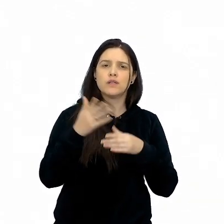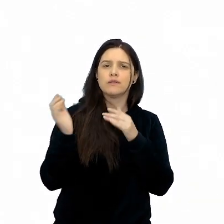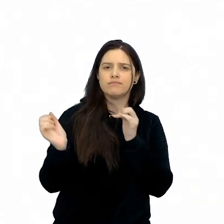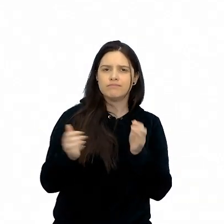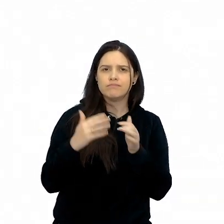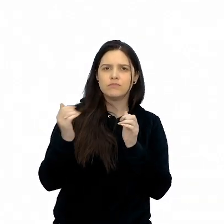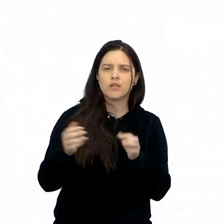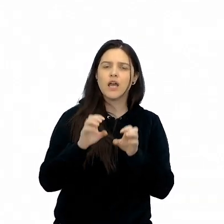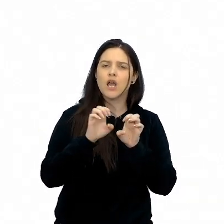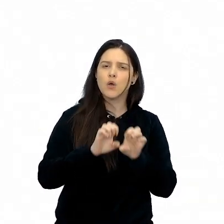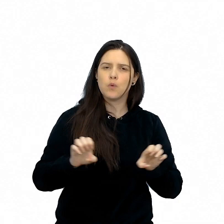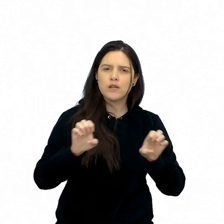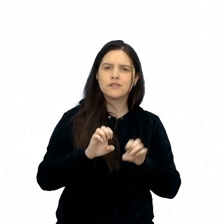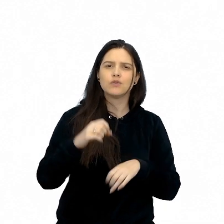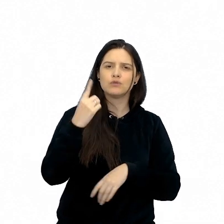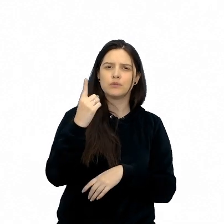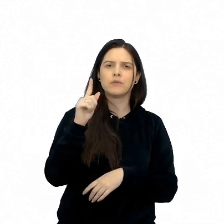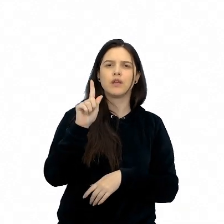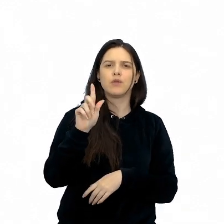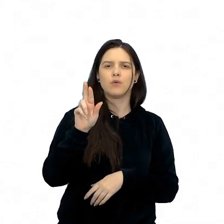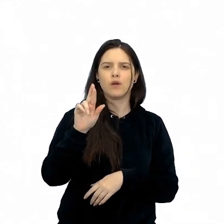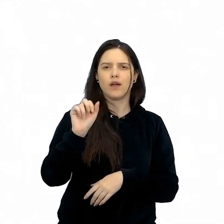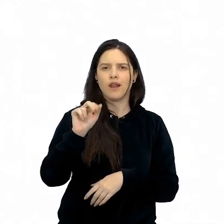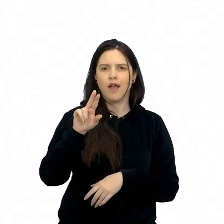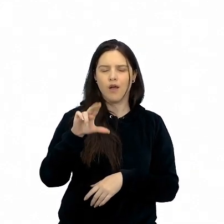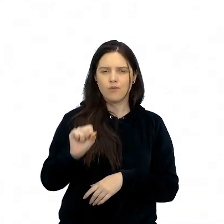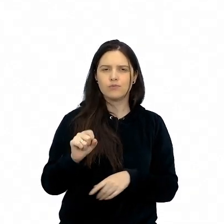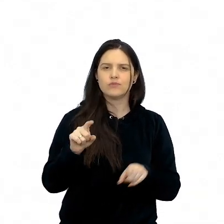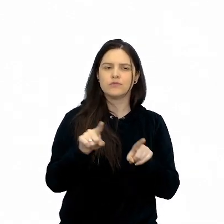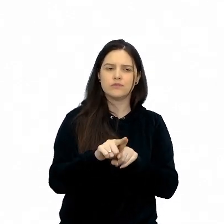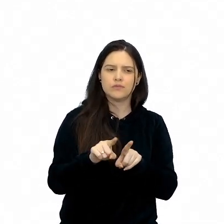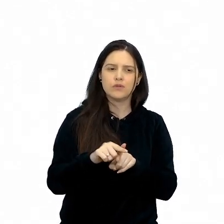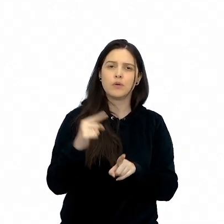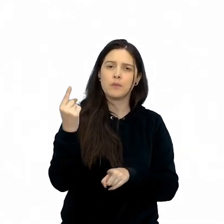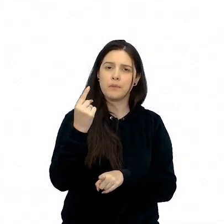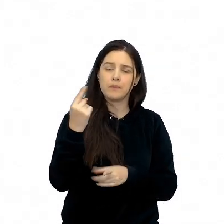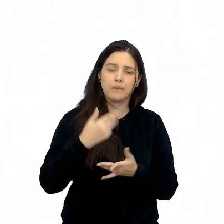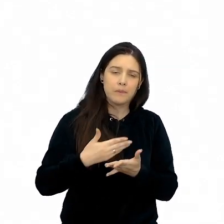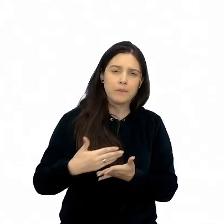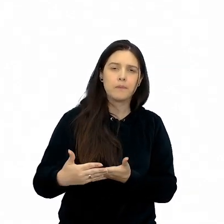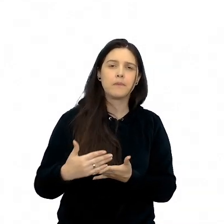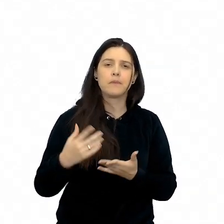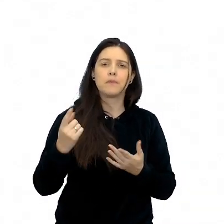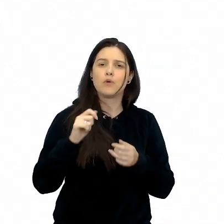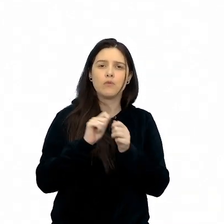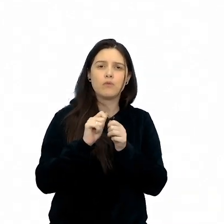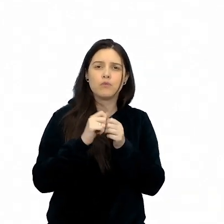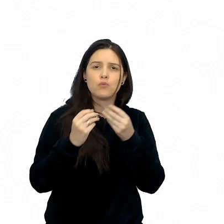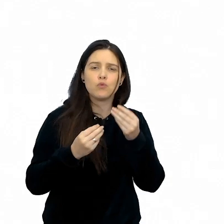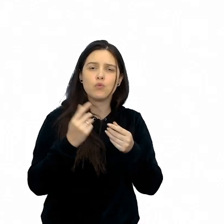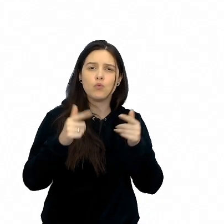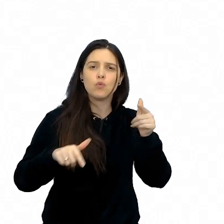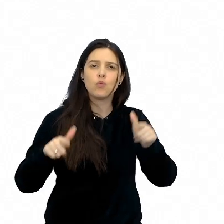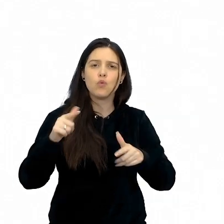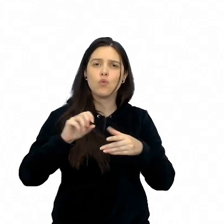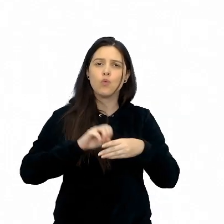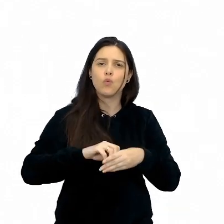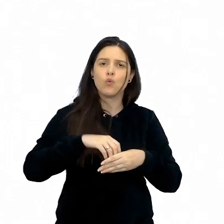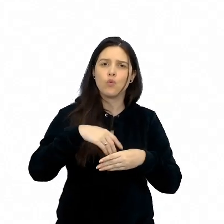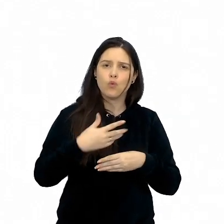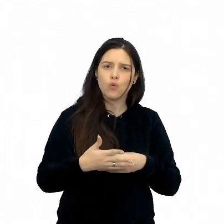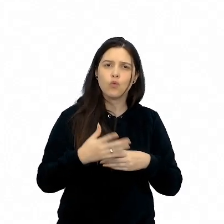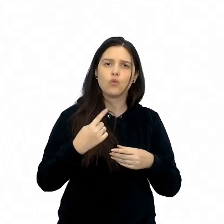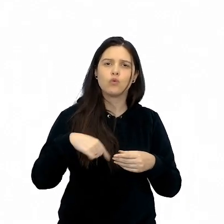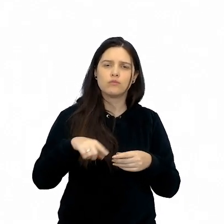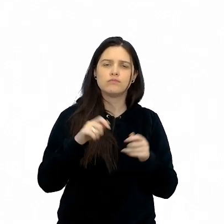uma equação do primeiro grau. Então é só para a gente retomar. Isso aí eu estou falando de primeiro grau, mas pode ser outra coisa. Pode ser um outro conceito que a gente está envolvido. Eu tenho